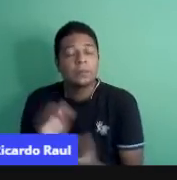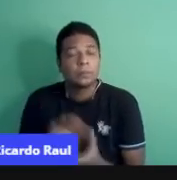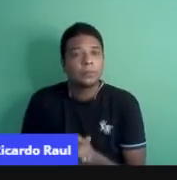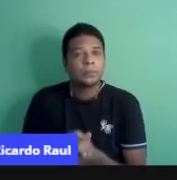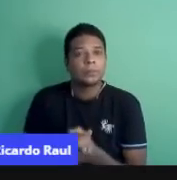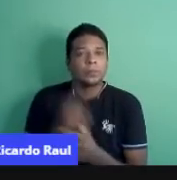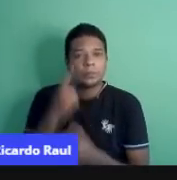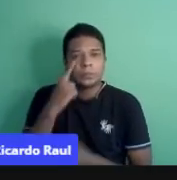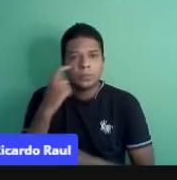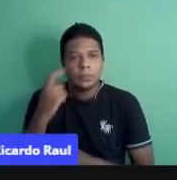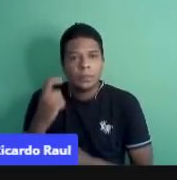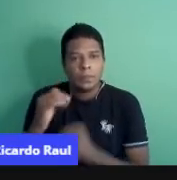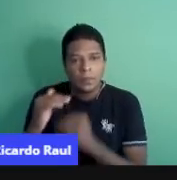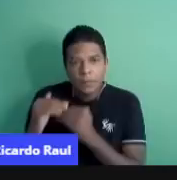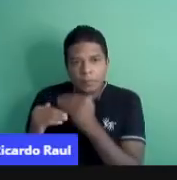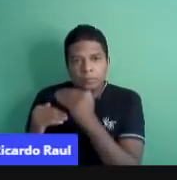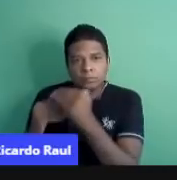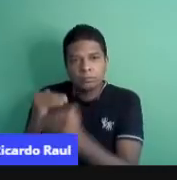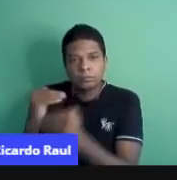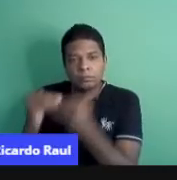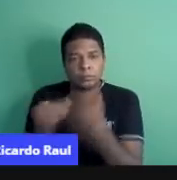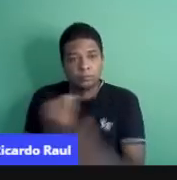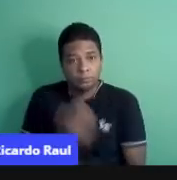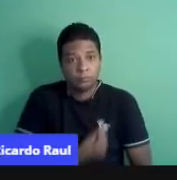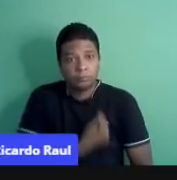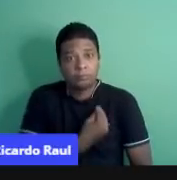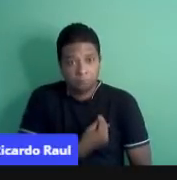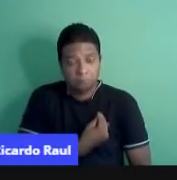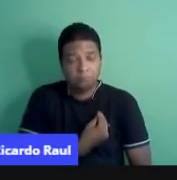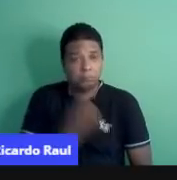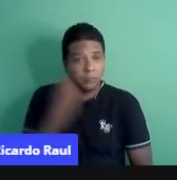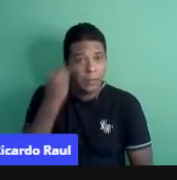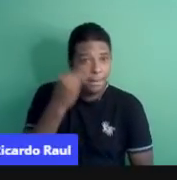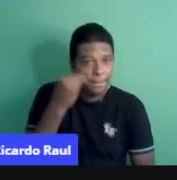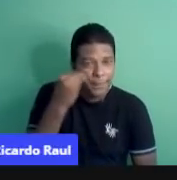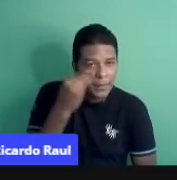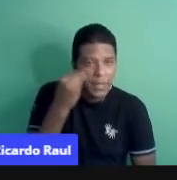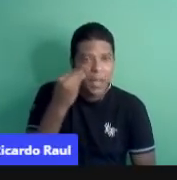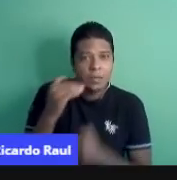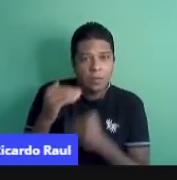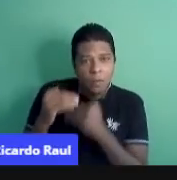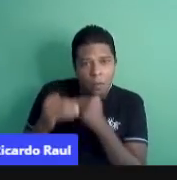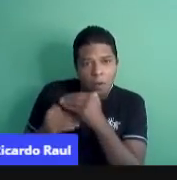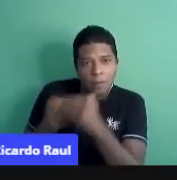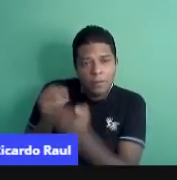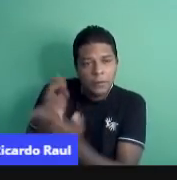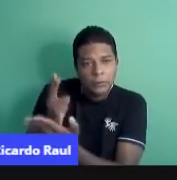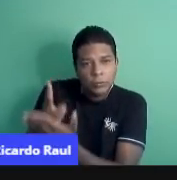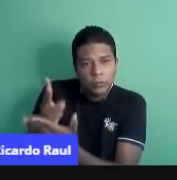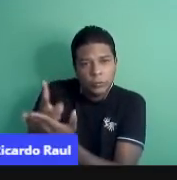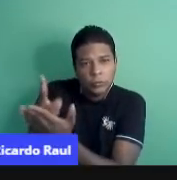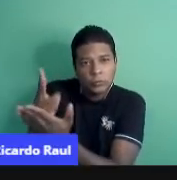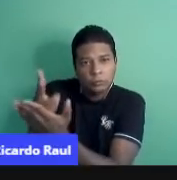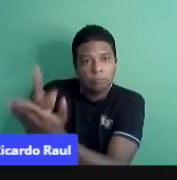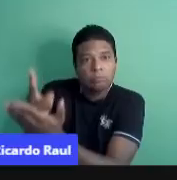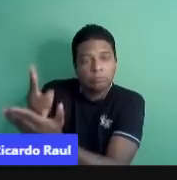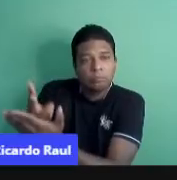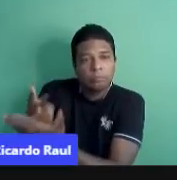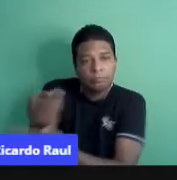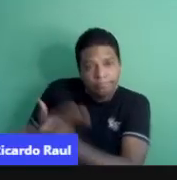enquanto processo vivido e marcado na experiência. É um processo contínuo e cotidiano que